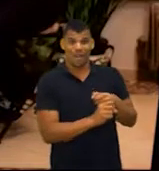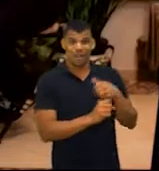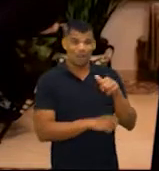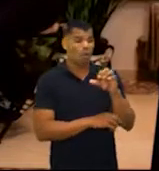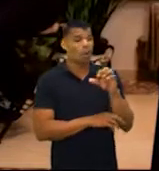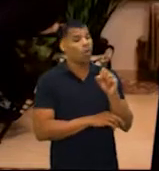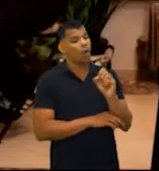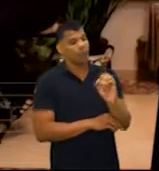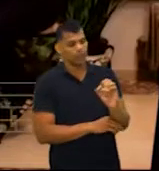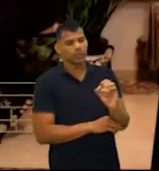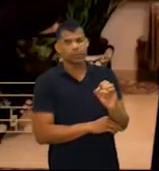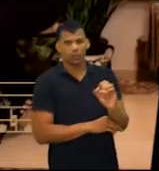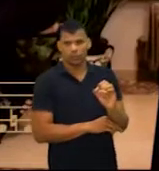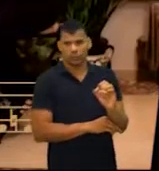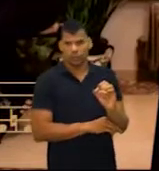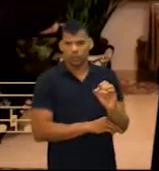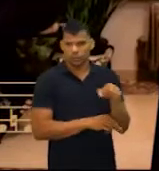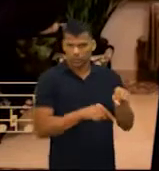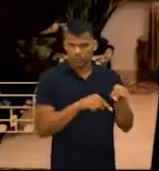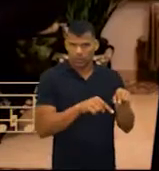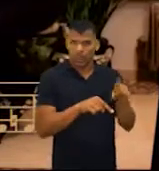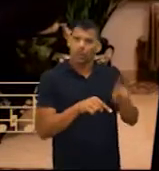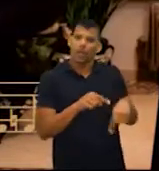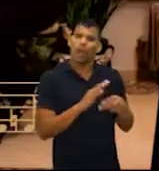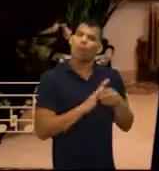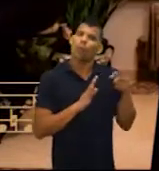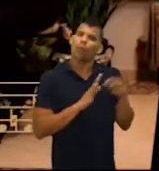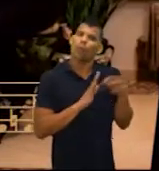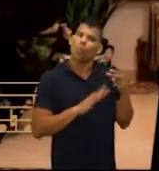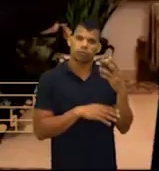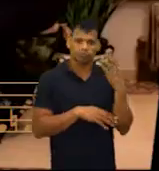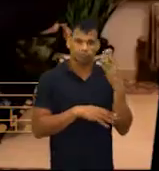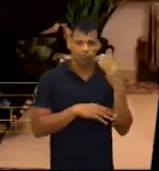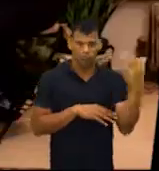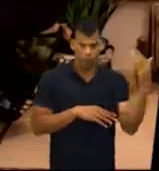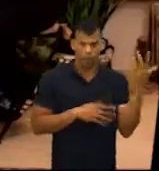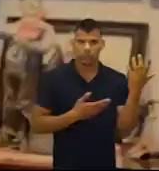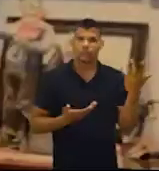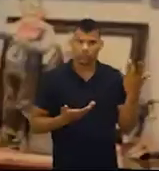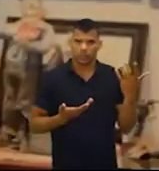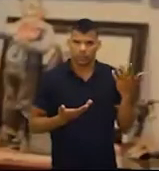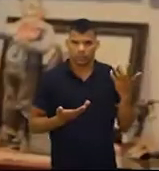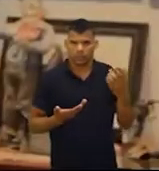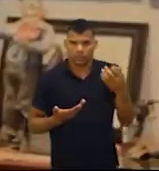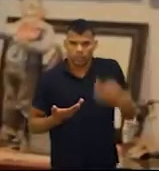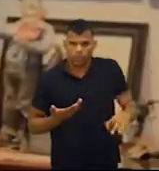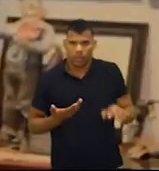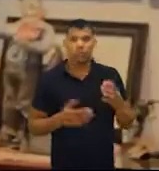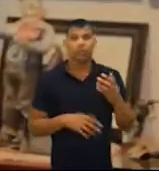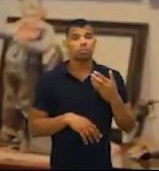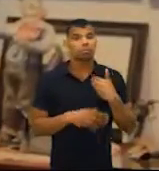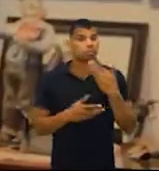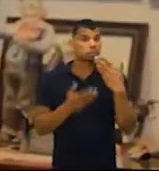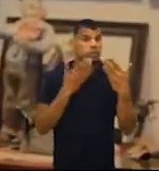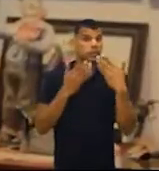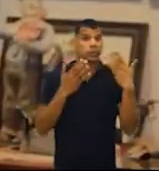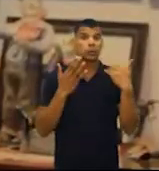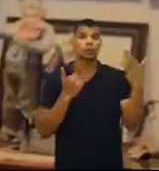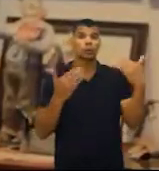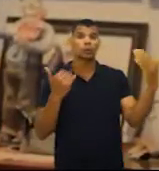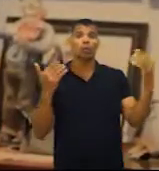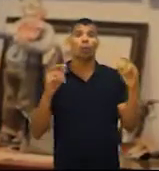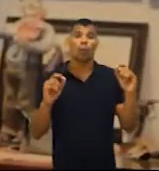acabou. Belíssima essa música, adoro Nostradamus. A partir dessa época de 1980,